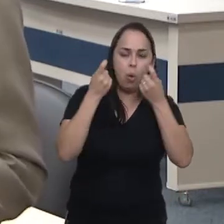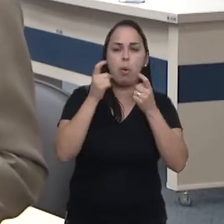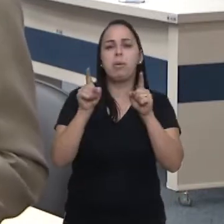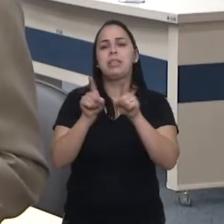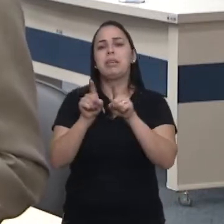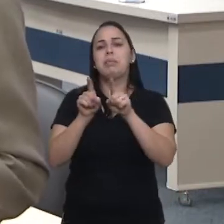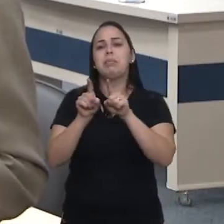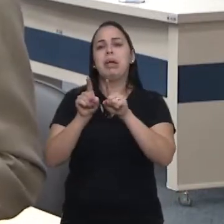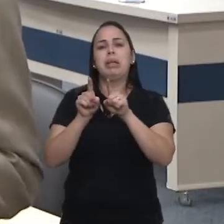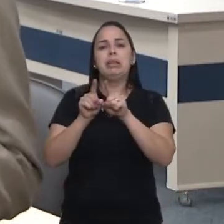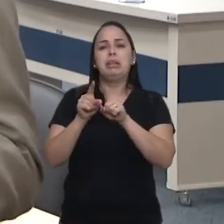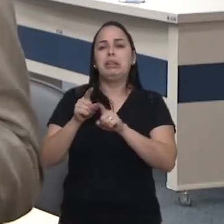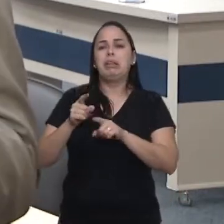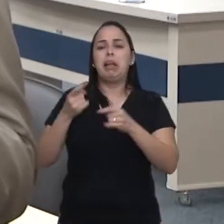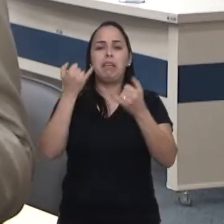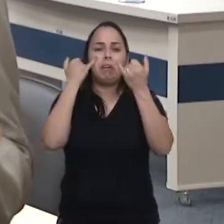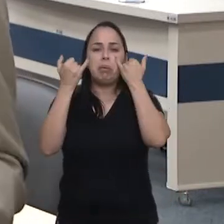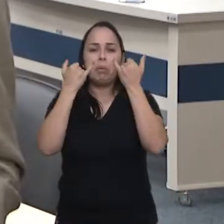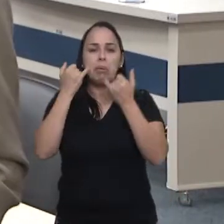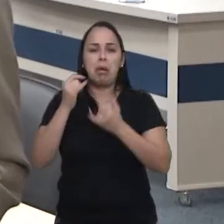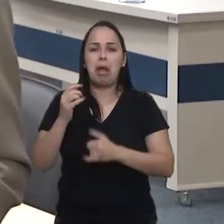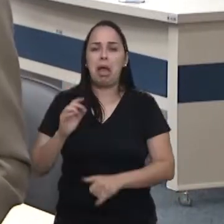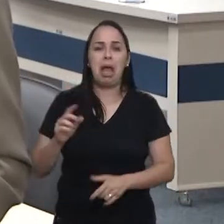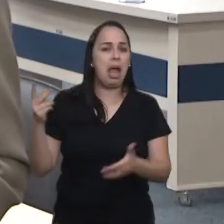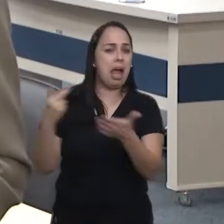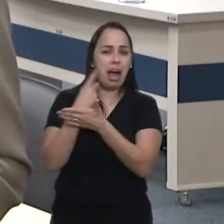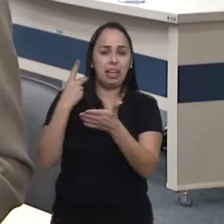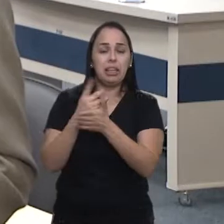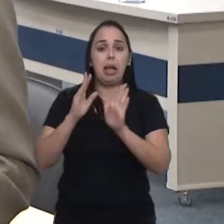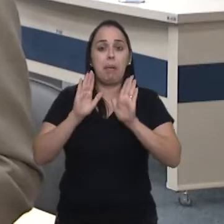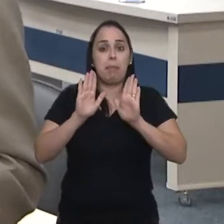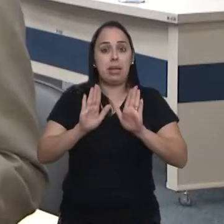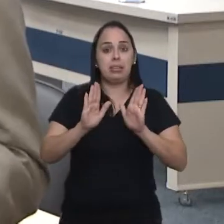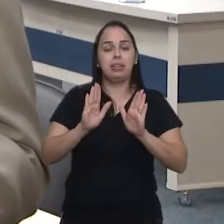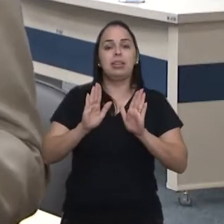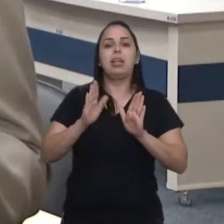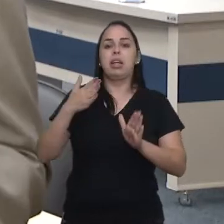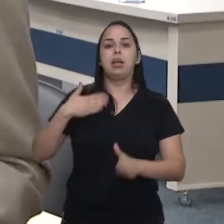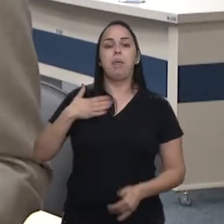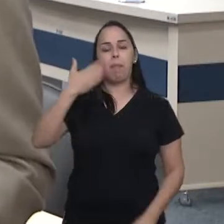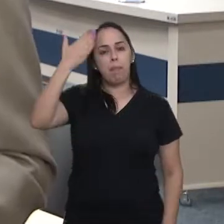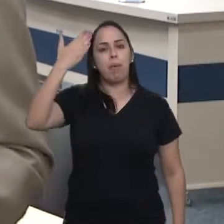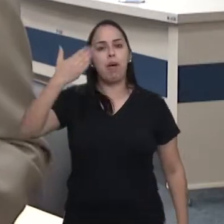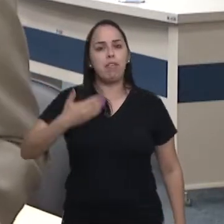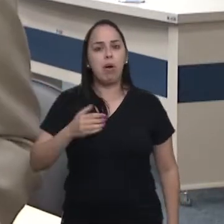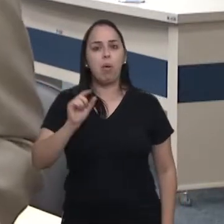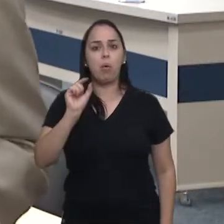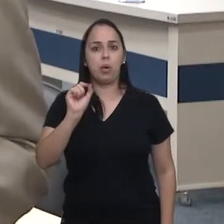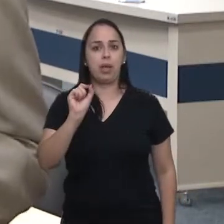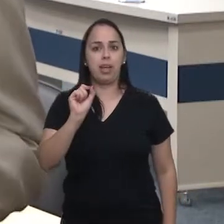em relação à vacinação, sobre os efeitos colaterais, mas a gente tem como